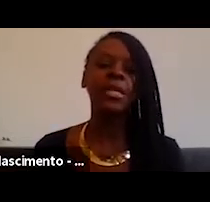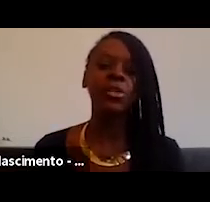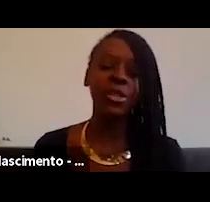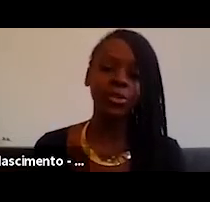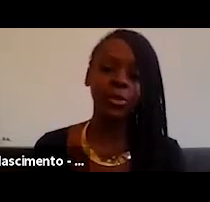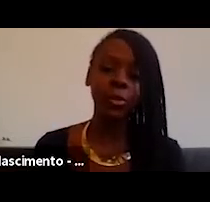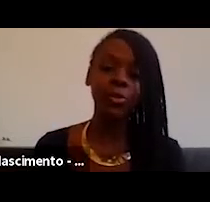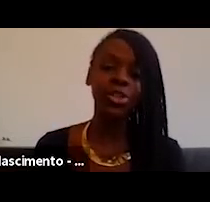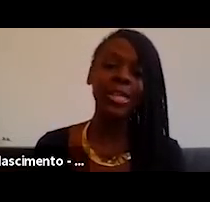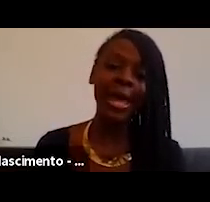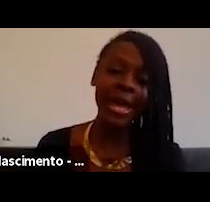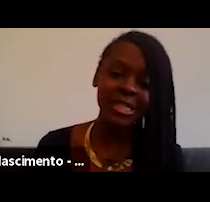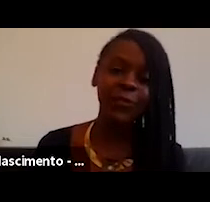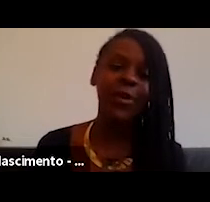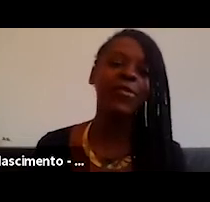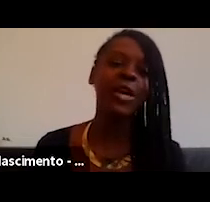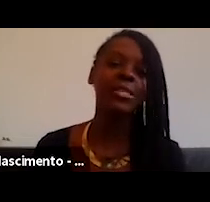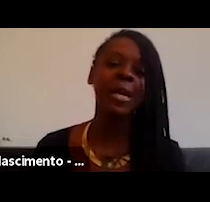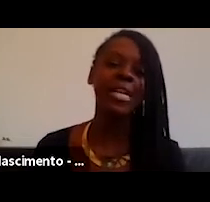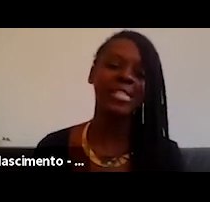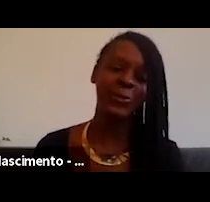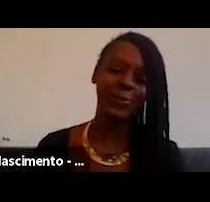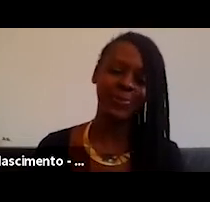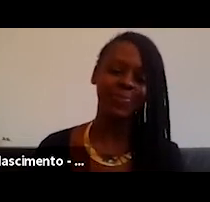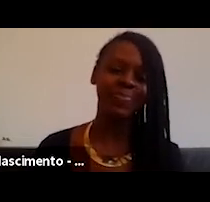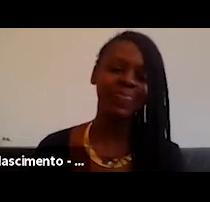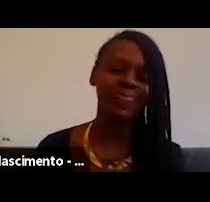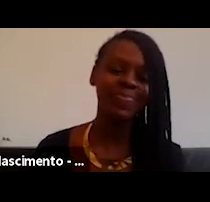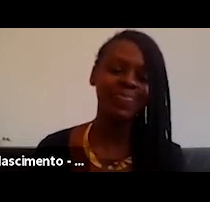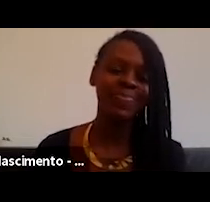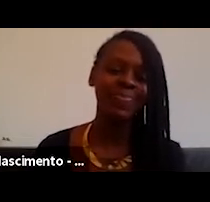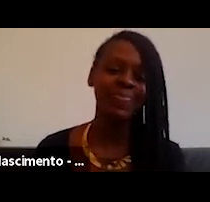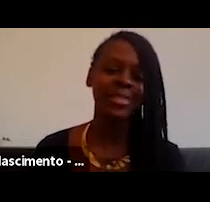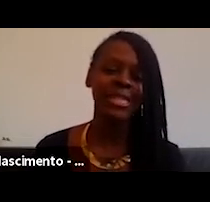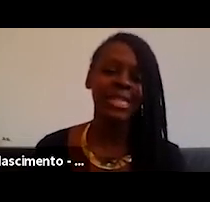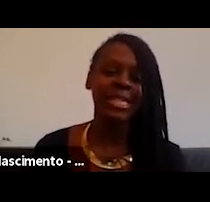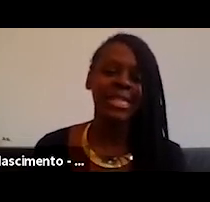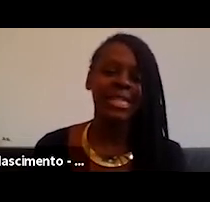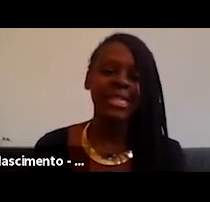é o representante nacional do G10 Favelas Brasil.